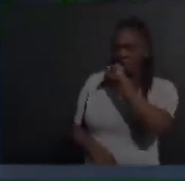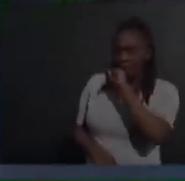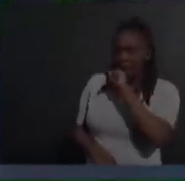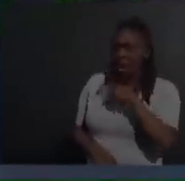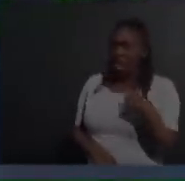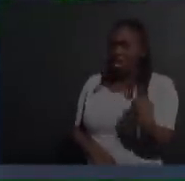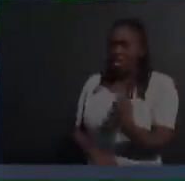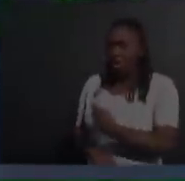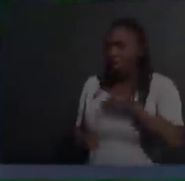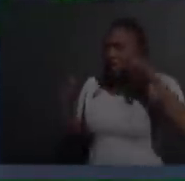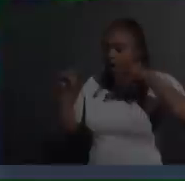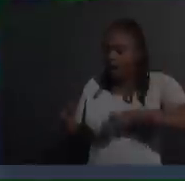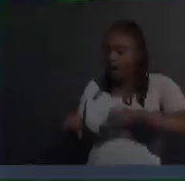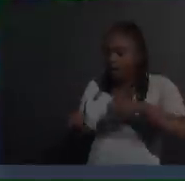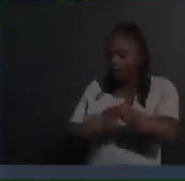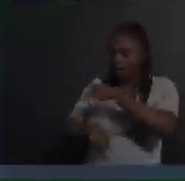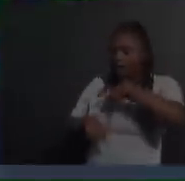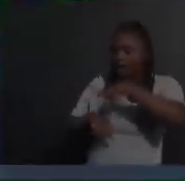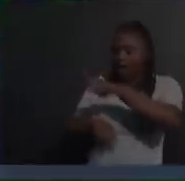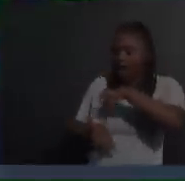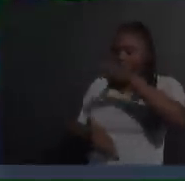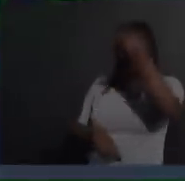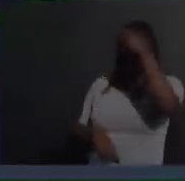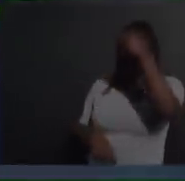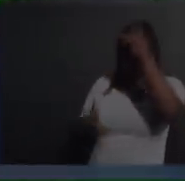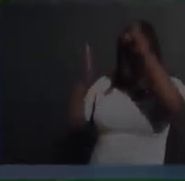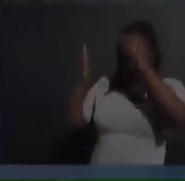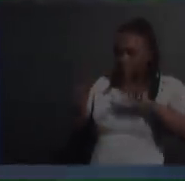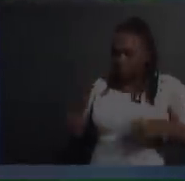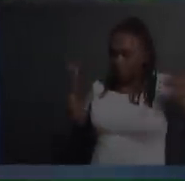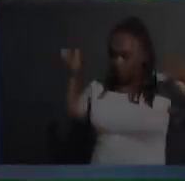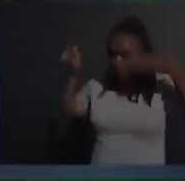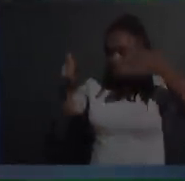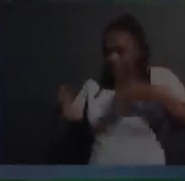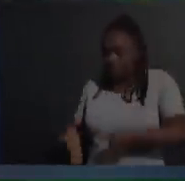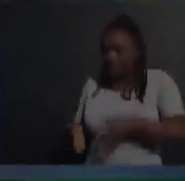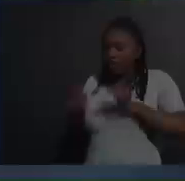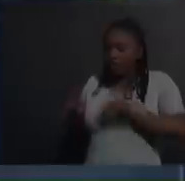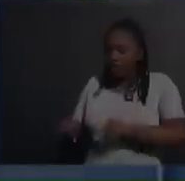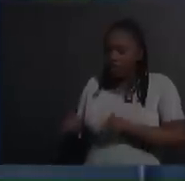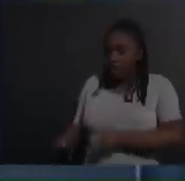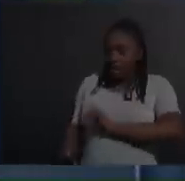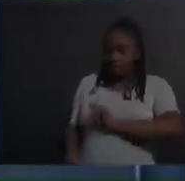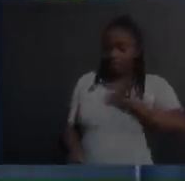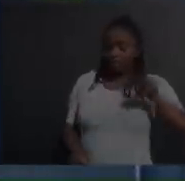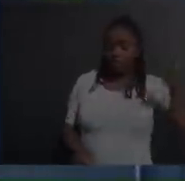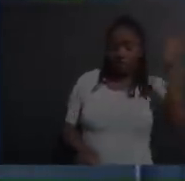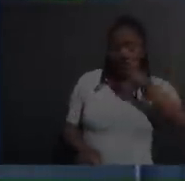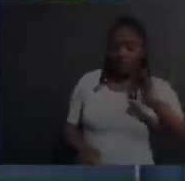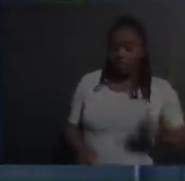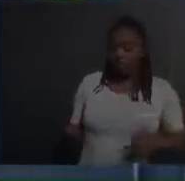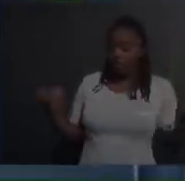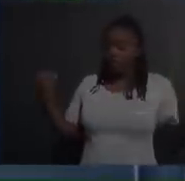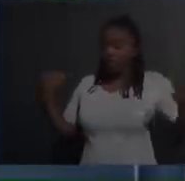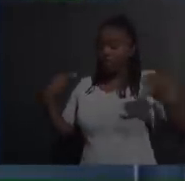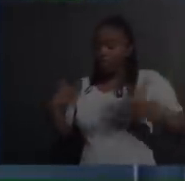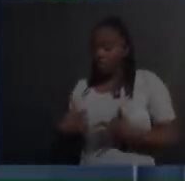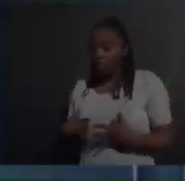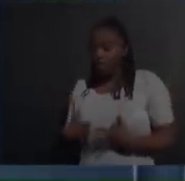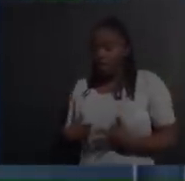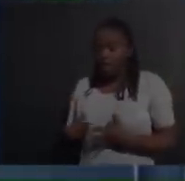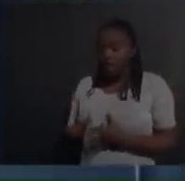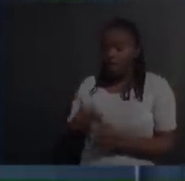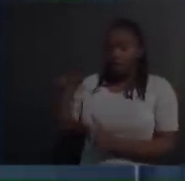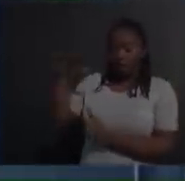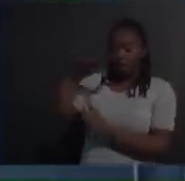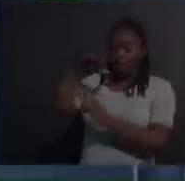na Turquia, e quem vem na Turquia, se chegar no Brasil e contar que não andou de balão, mãe,